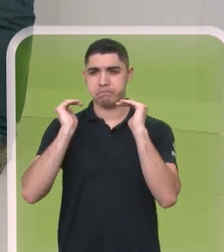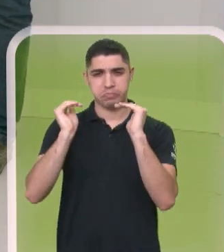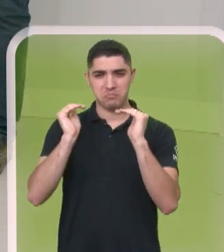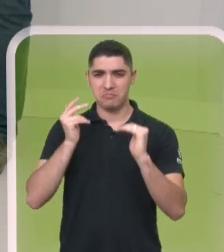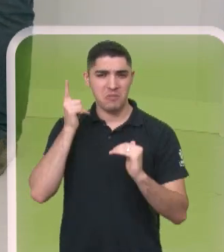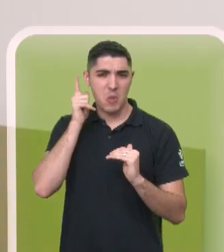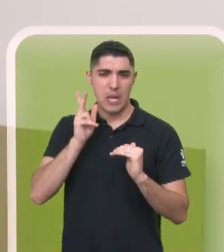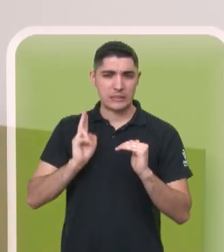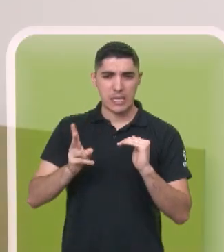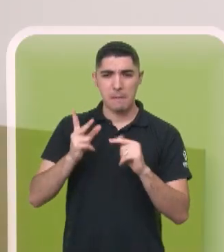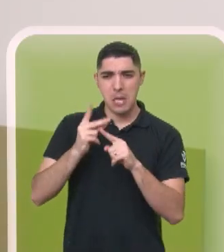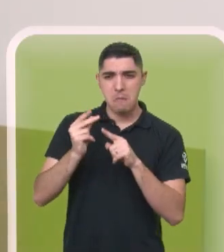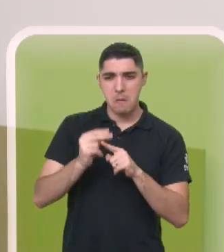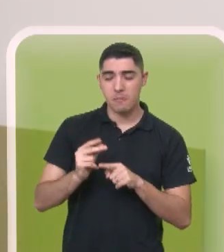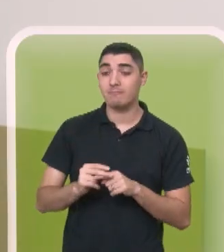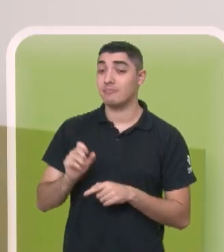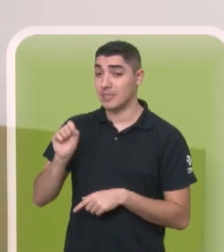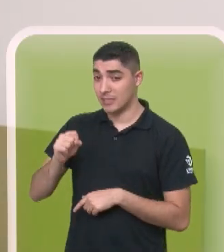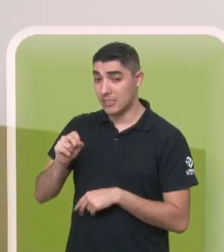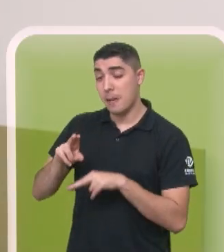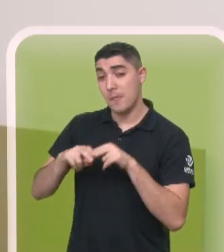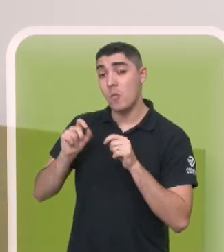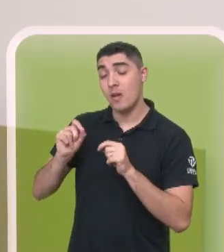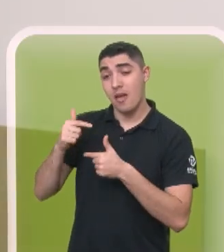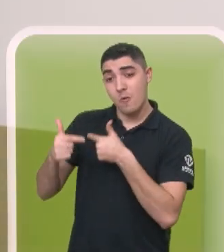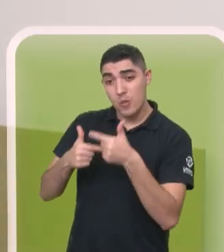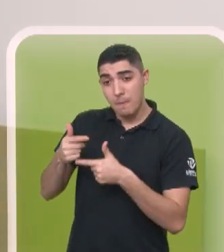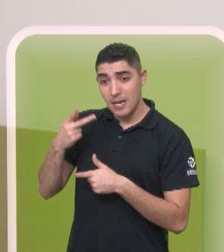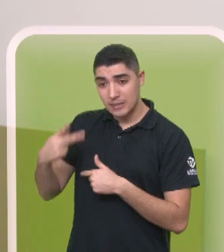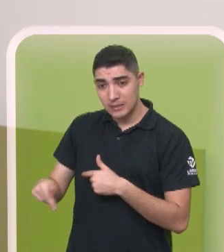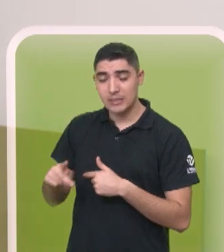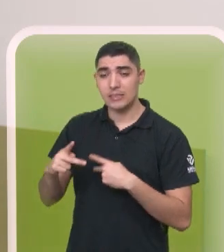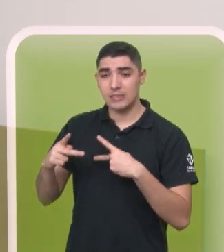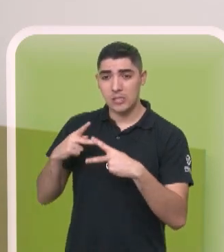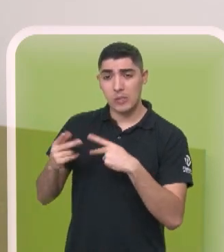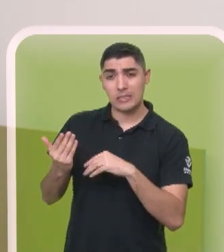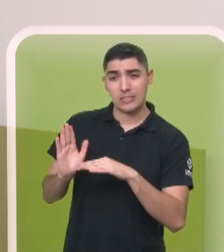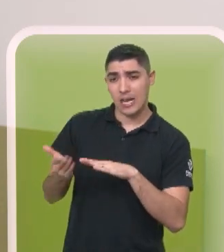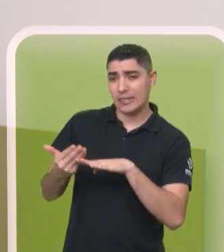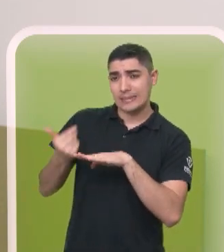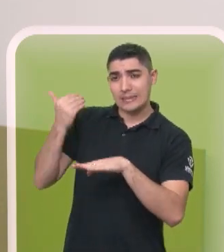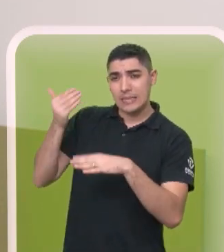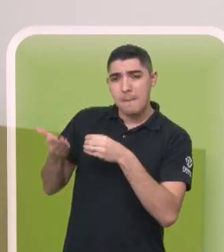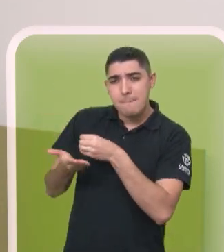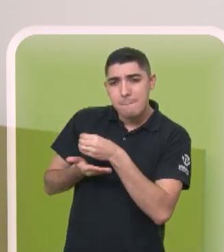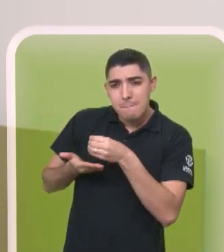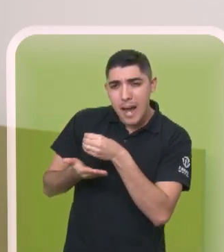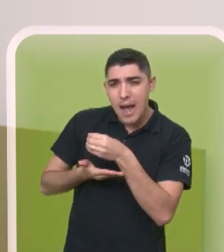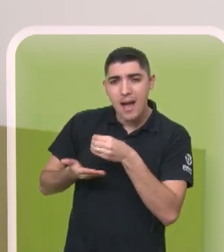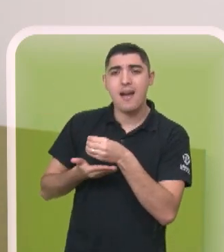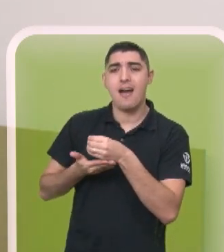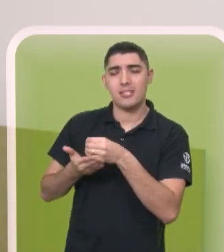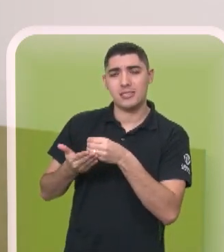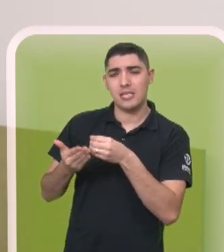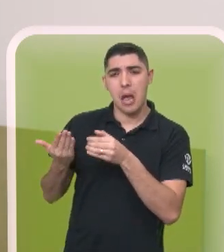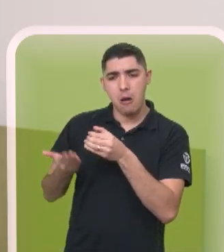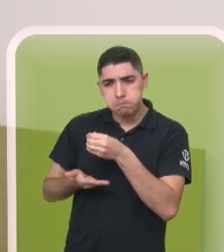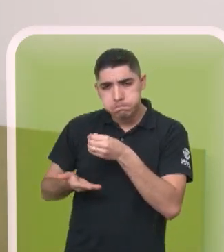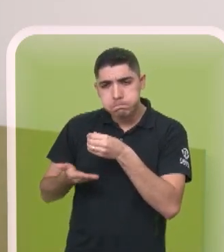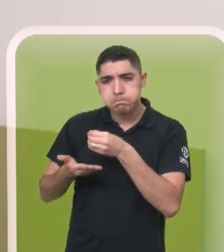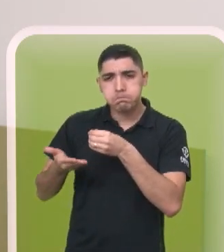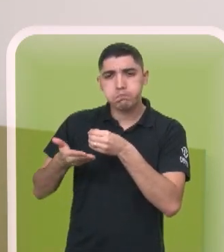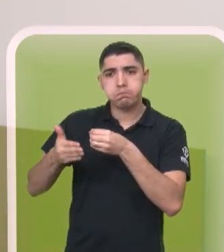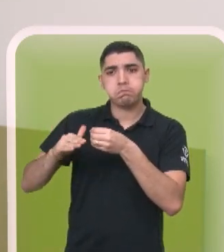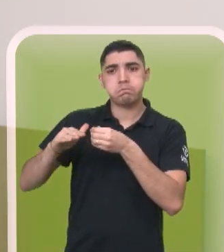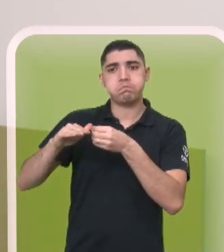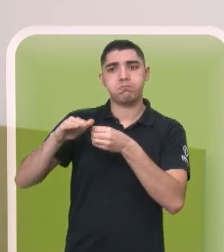e colhendo esses frutos aí de um trabalho que vem desde, sei lá quando, mas há muito tempo, e